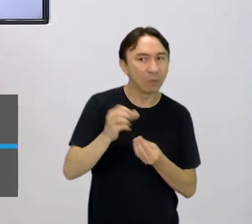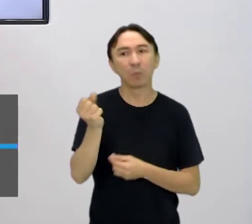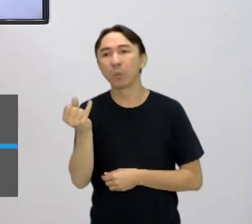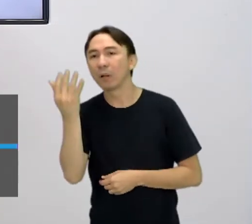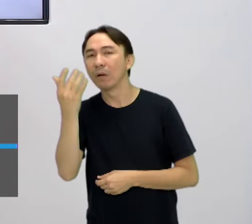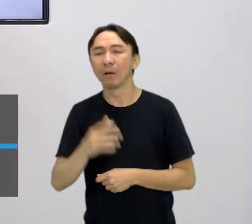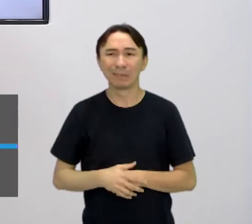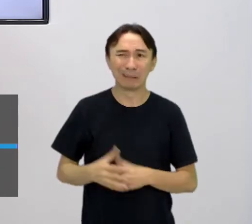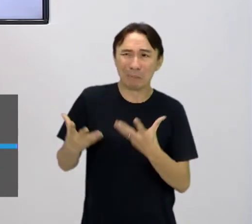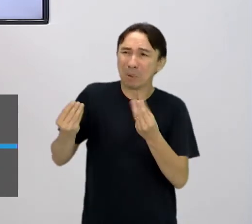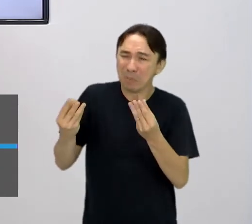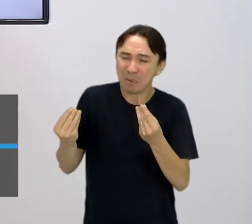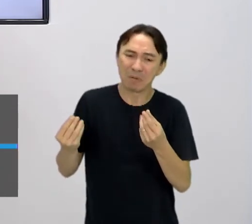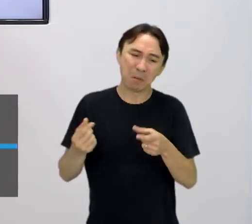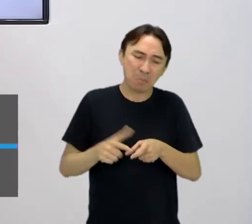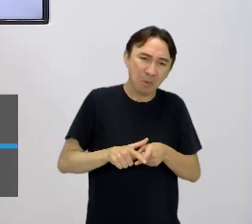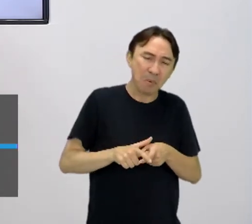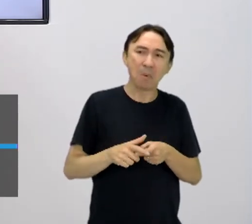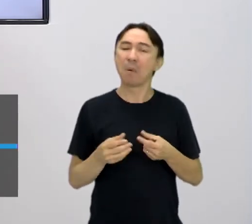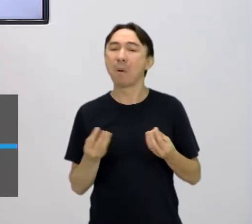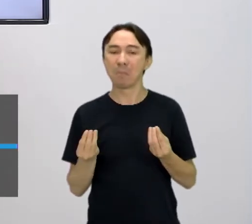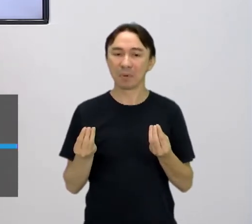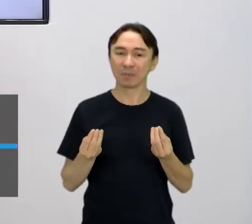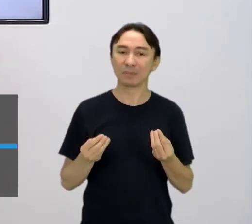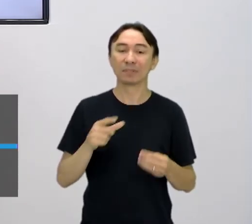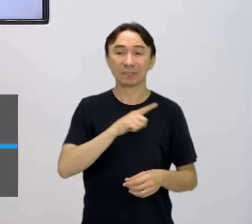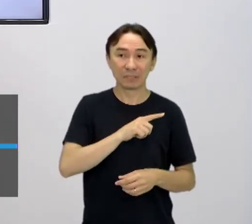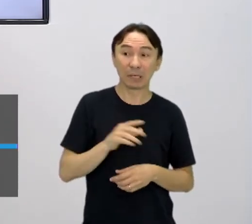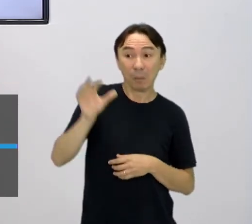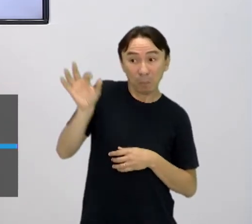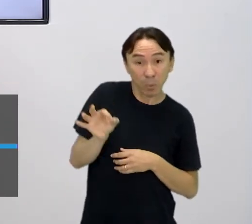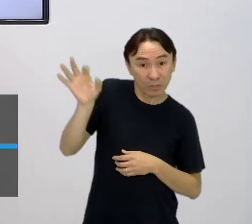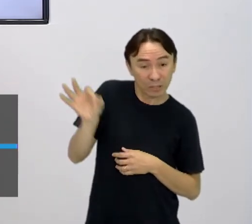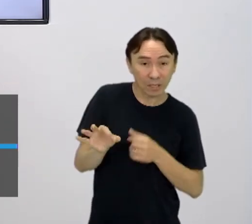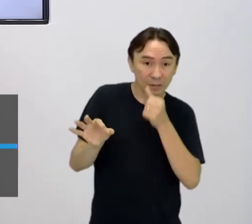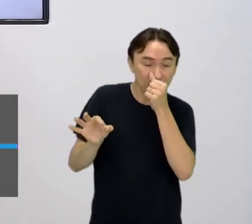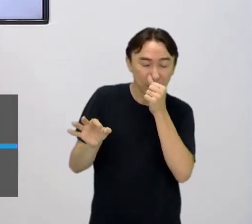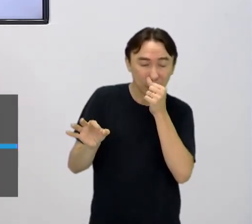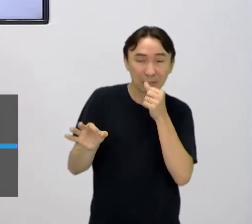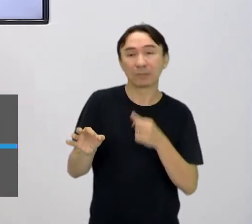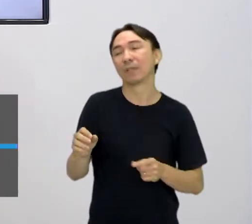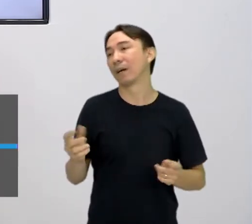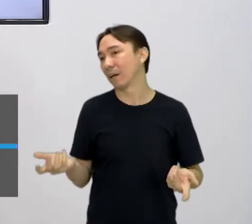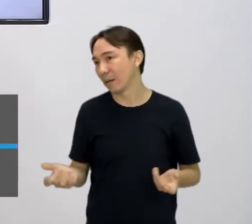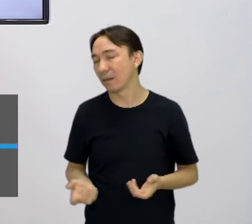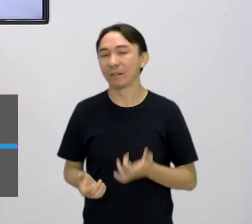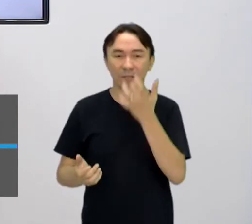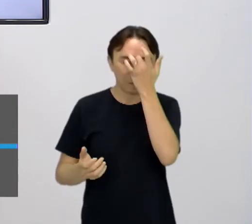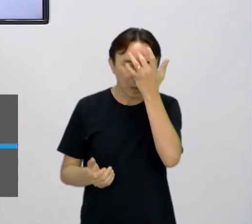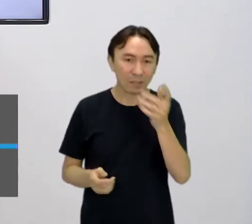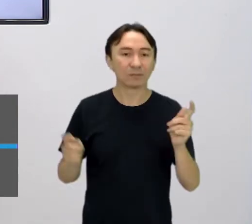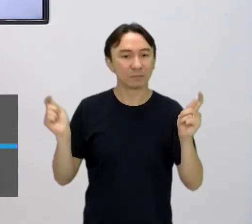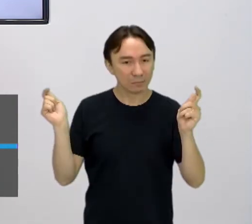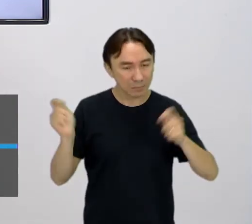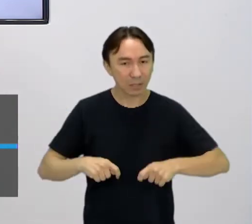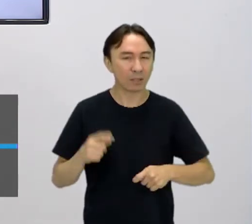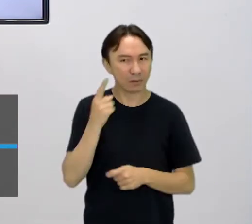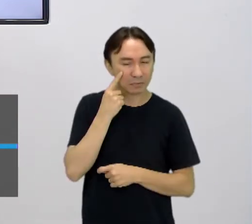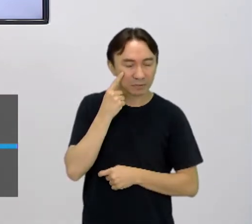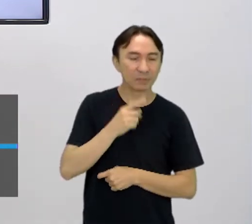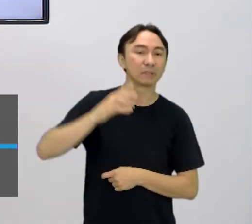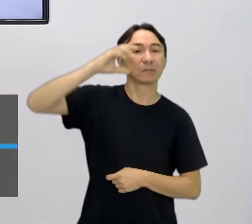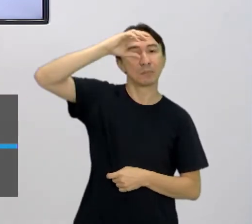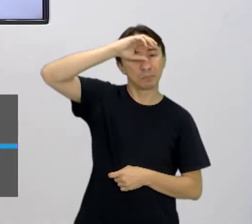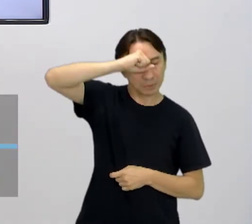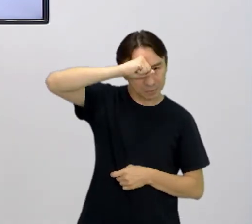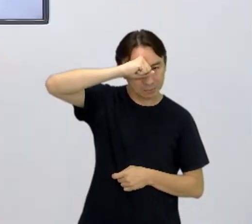muito, se foi pouco. Então, quando a gente tem a porcentagem, a gente tem a referência, né, do aumento. E aí a gente consegue fazer uma comparação. É o que a